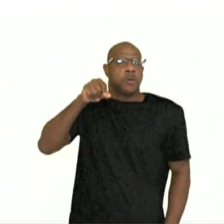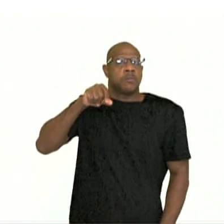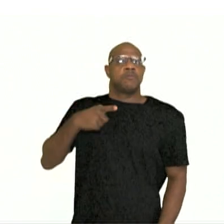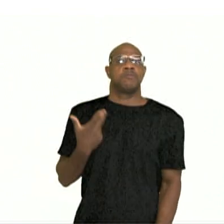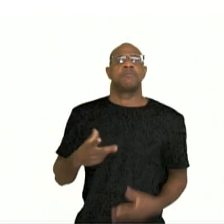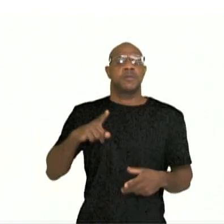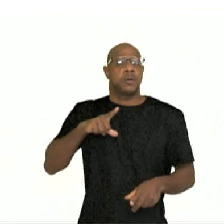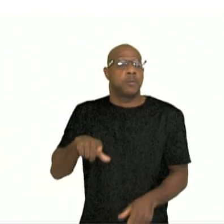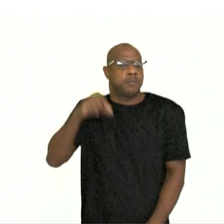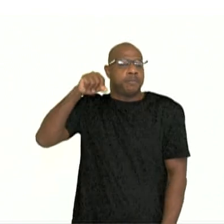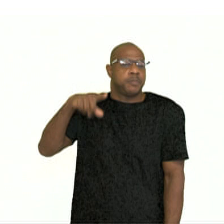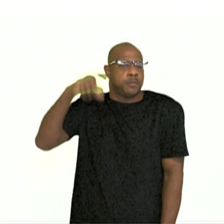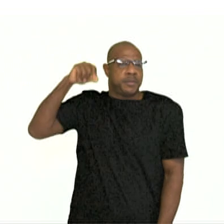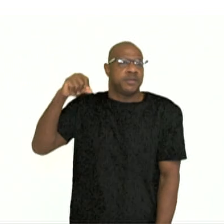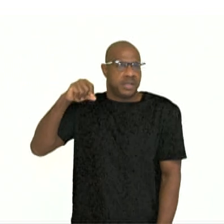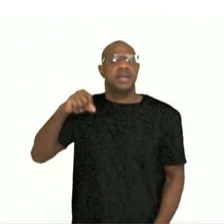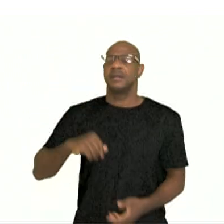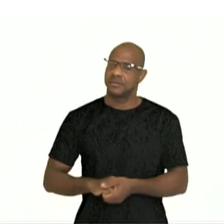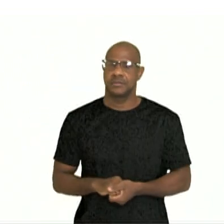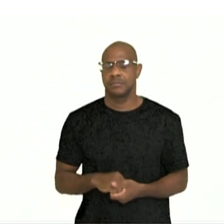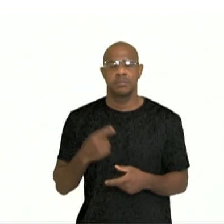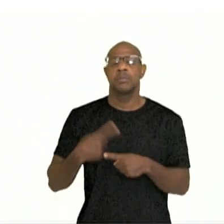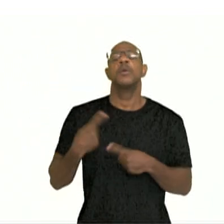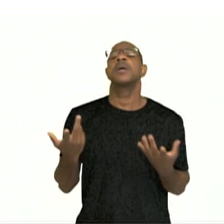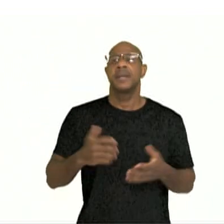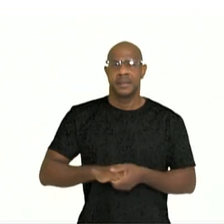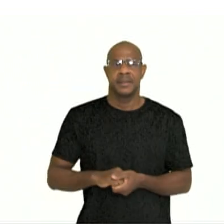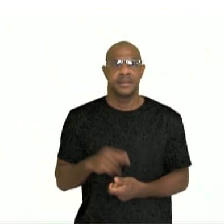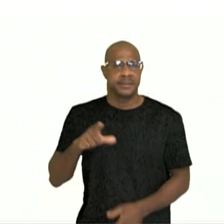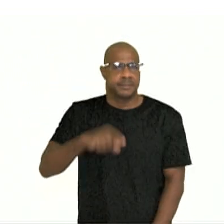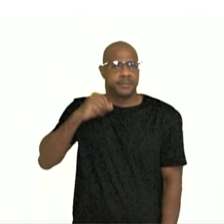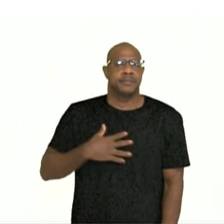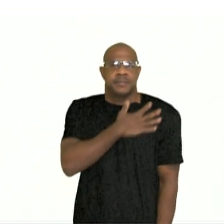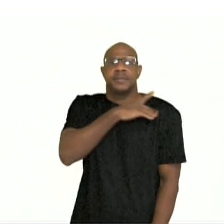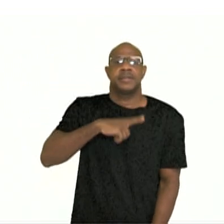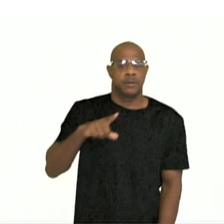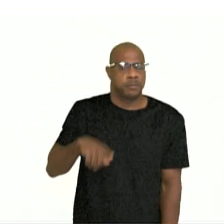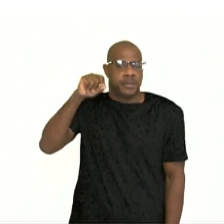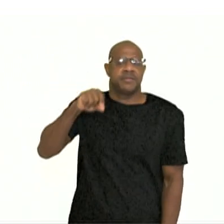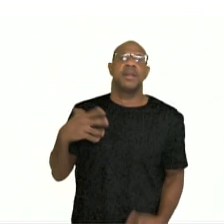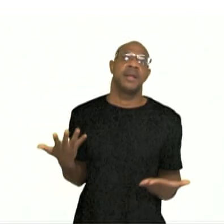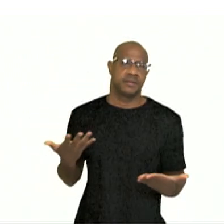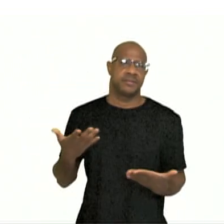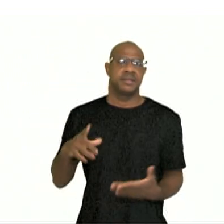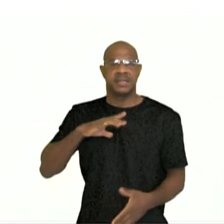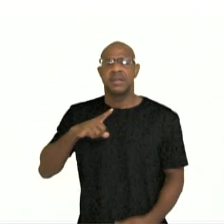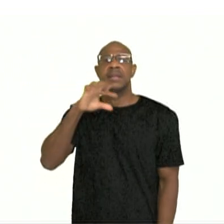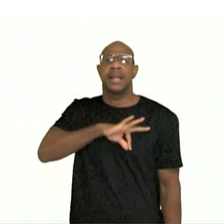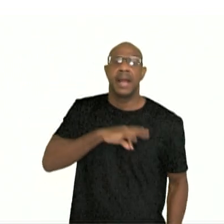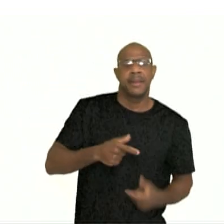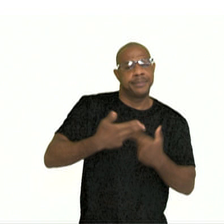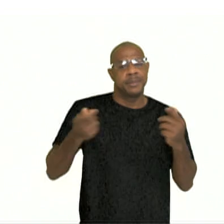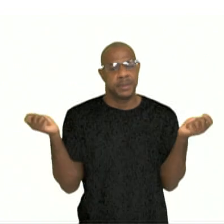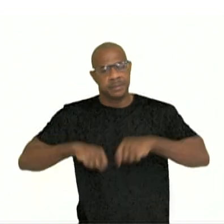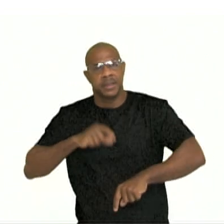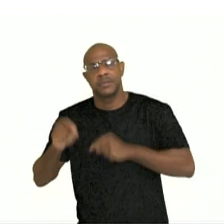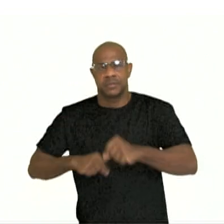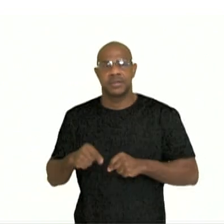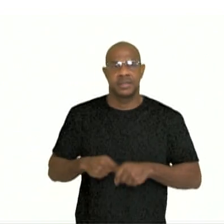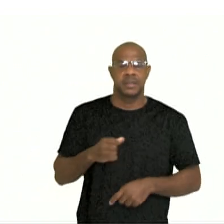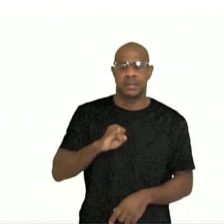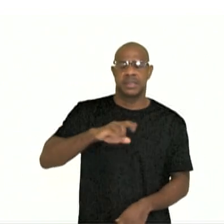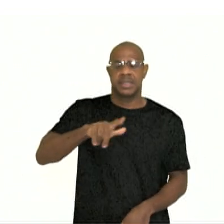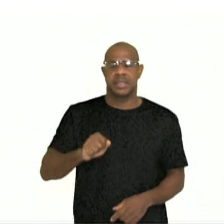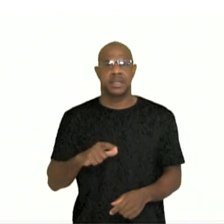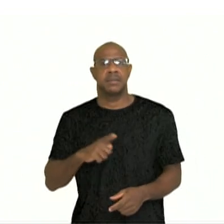se autodeclarar ditador perpétuo. Então, qual o processo levou eles a terem muito prestígio, né? E possibilitou o Sila se tornar,